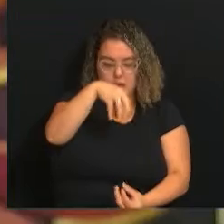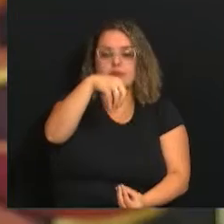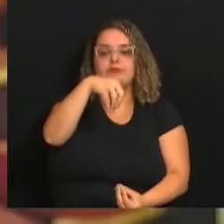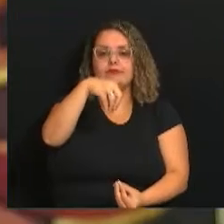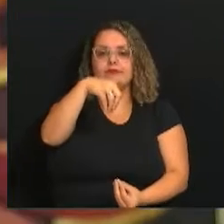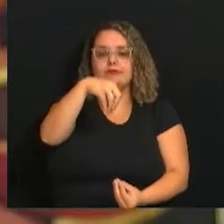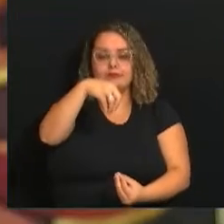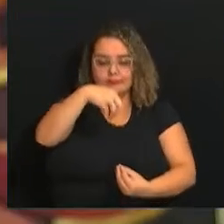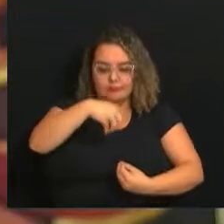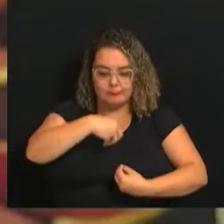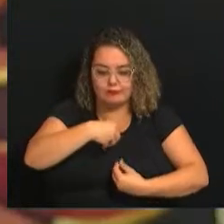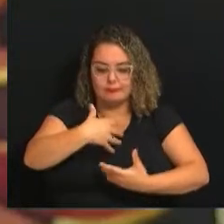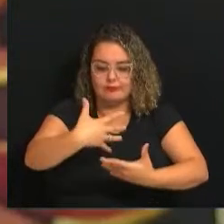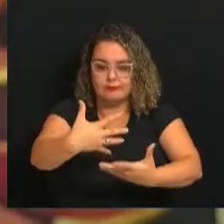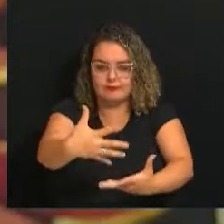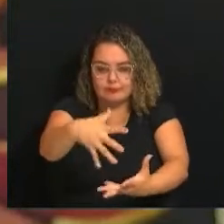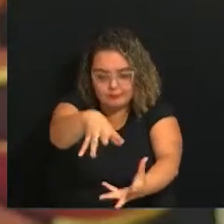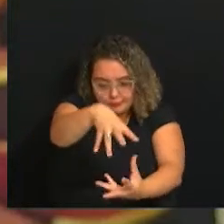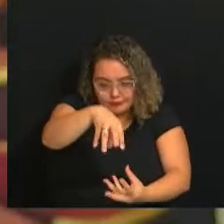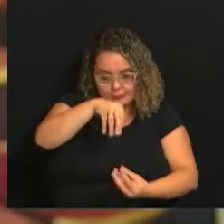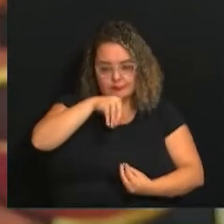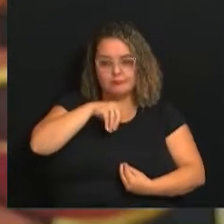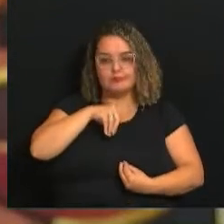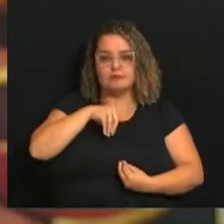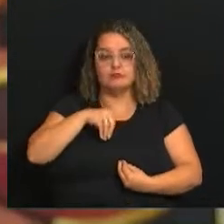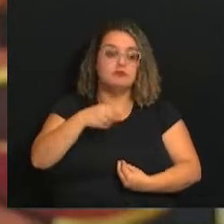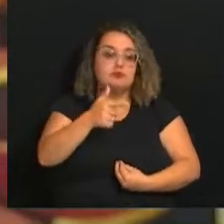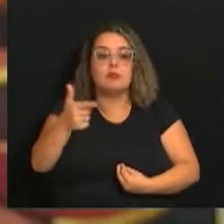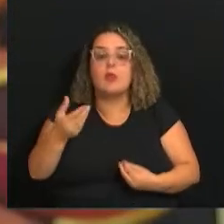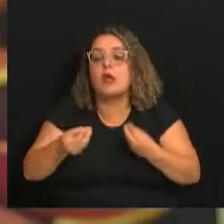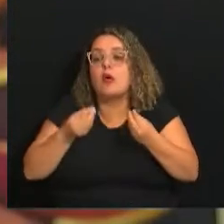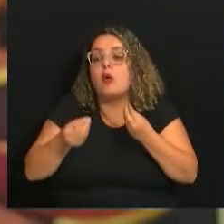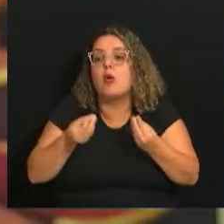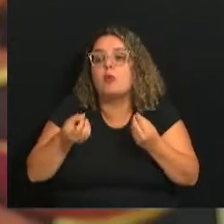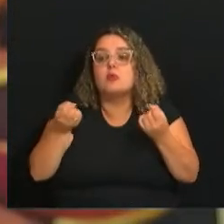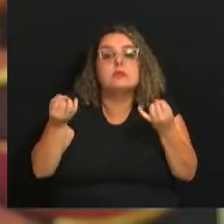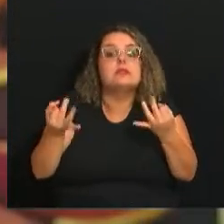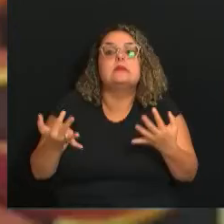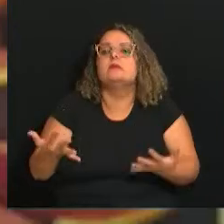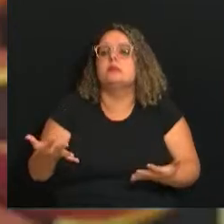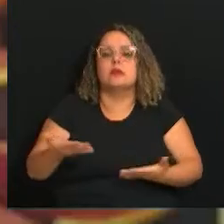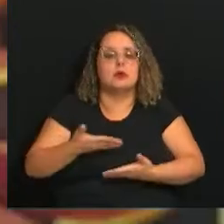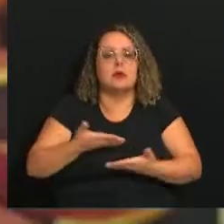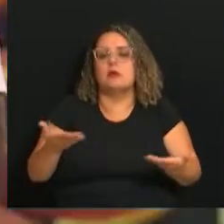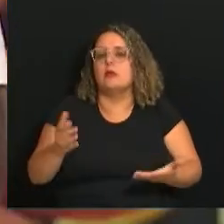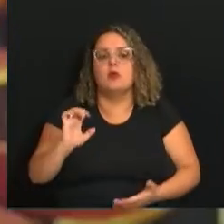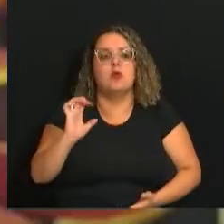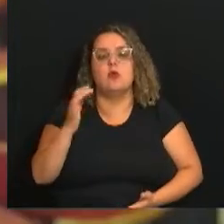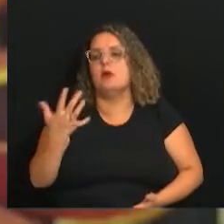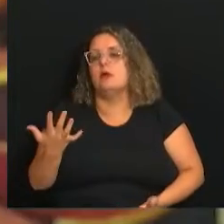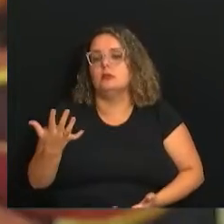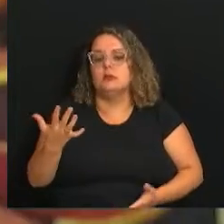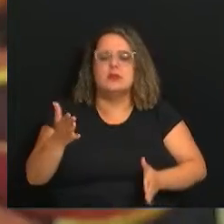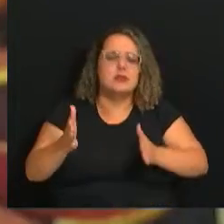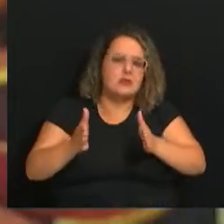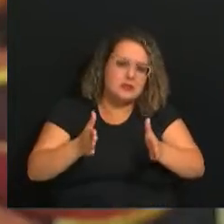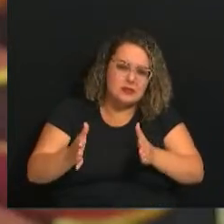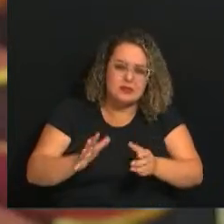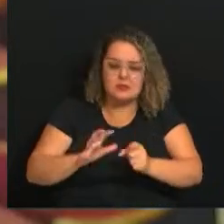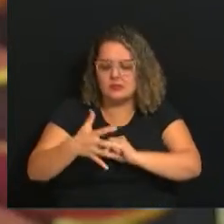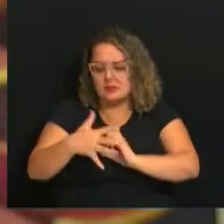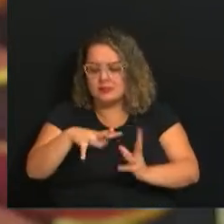uma vez aqui. A todos, todas e todos. É uma honra estar de novo junto aí, acompanhando o nosso trabalho. TV Câmara sempre presente